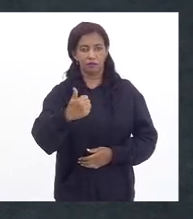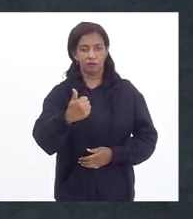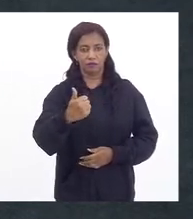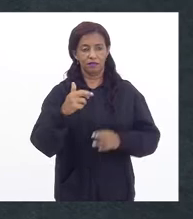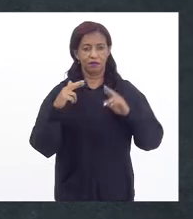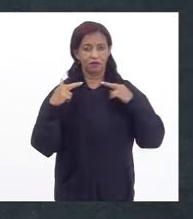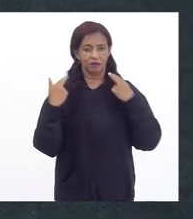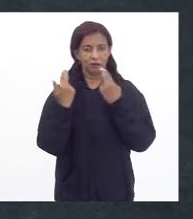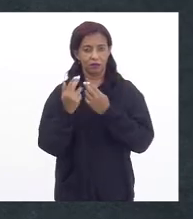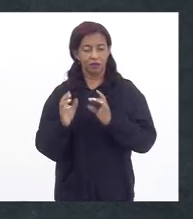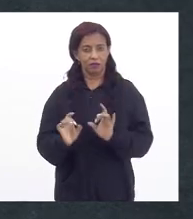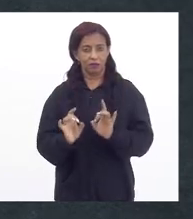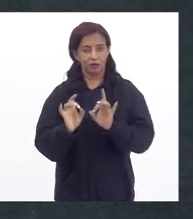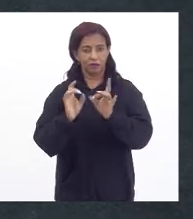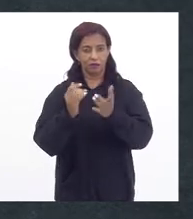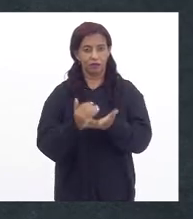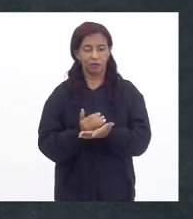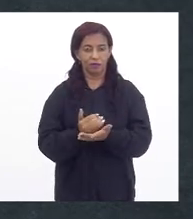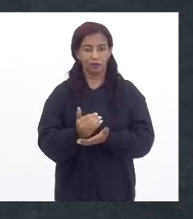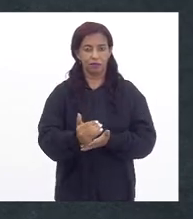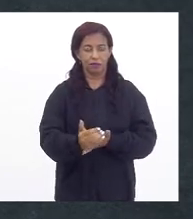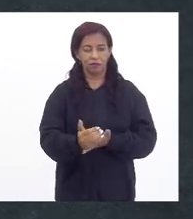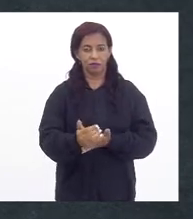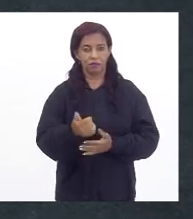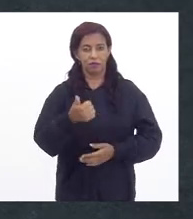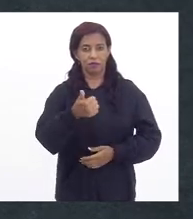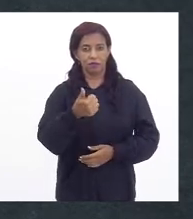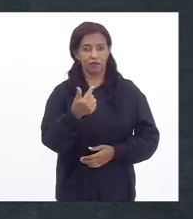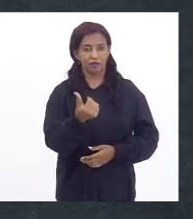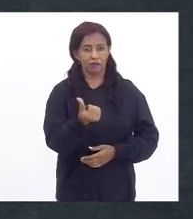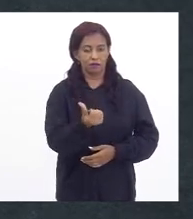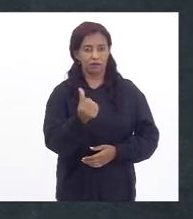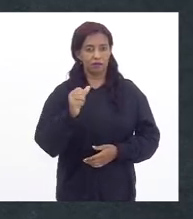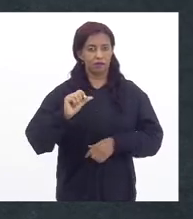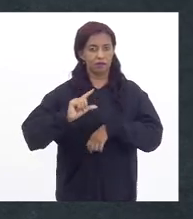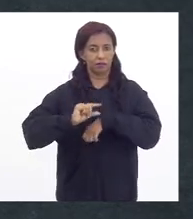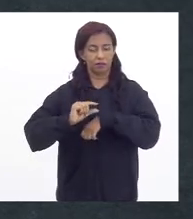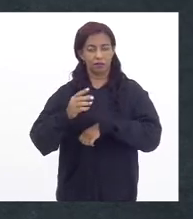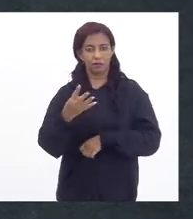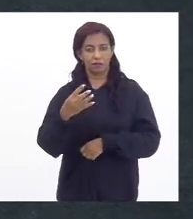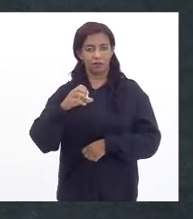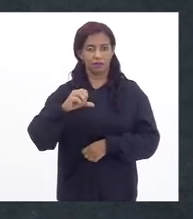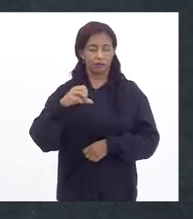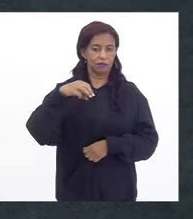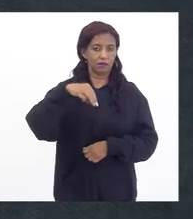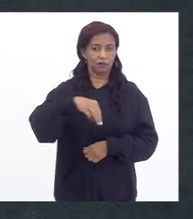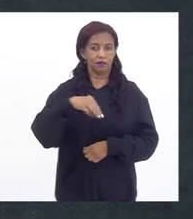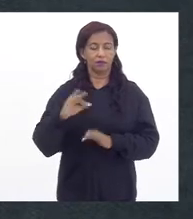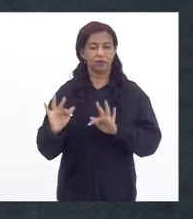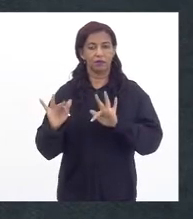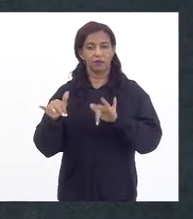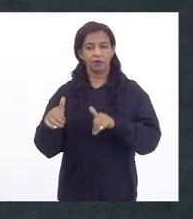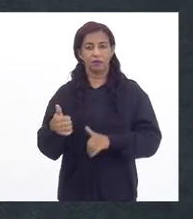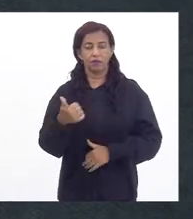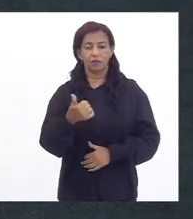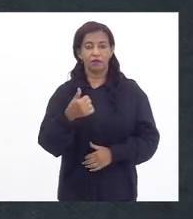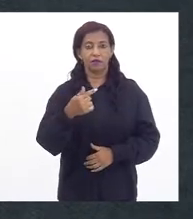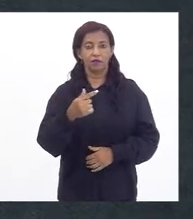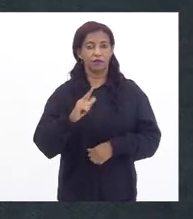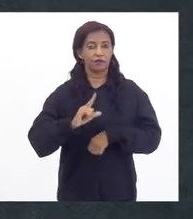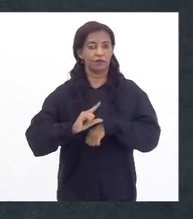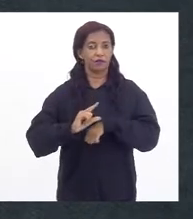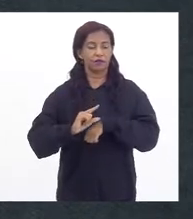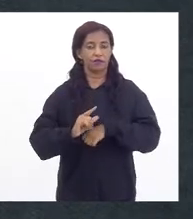191ª sessão extraordinária, que, iniciada às 16 horas e 49 minutos, encerrou-se às